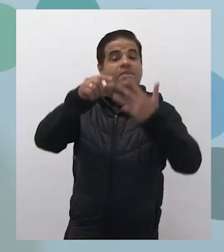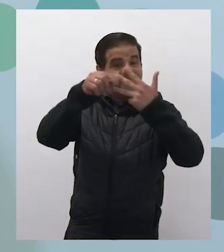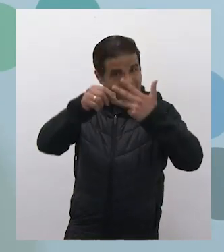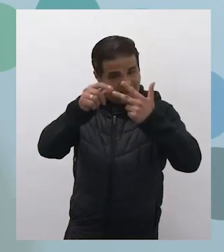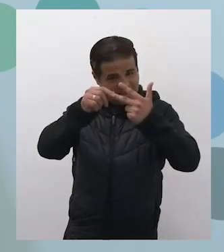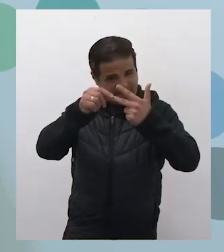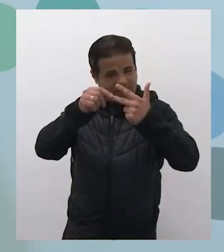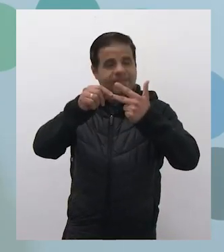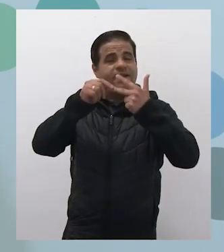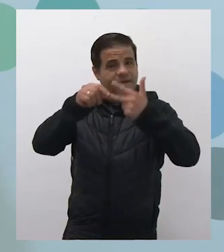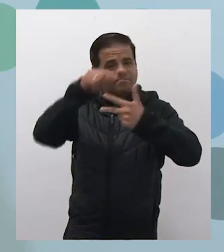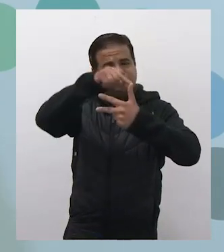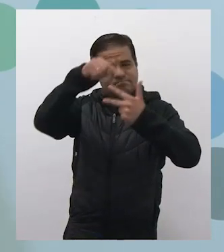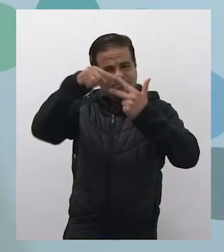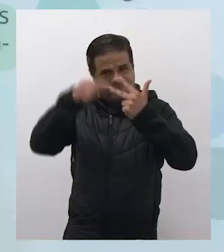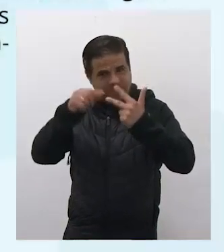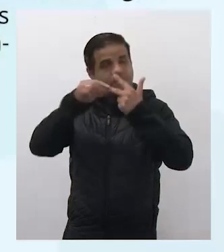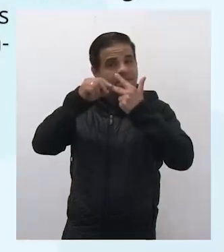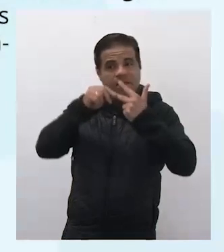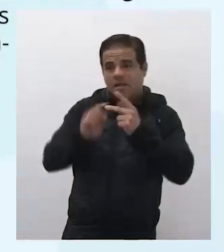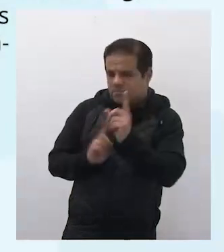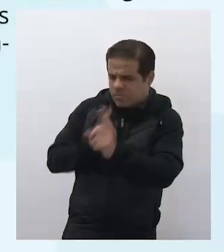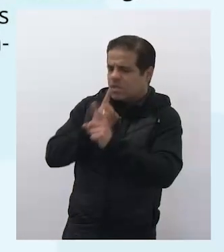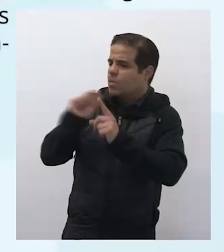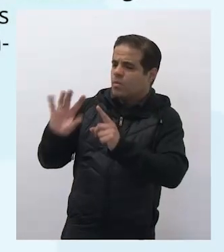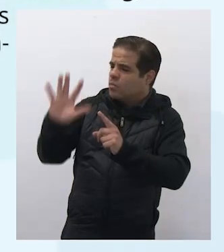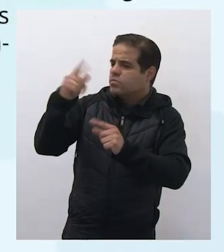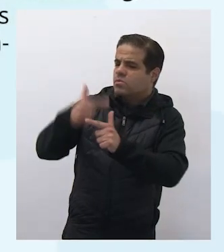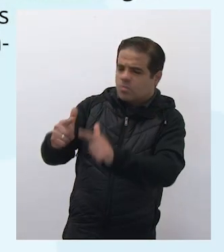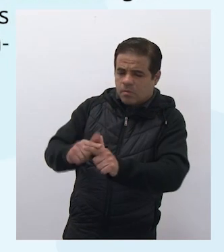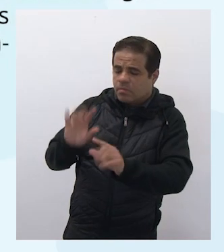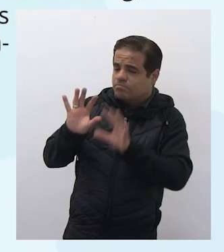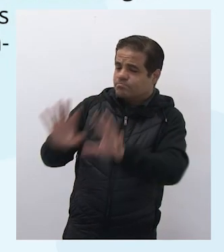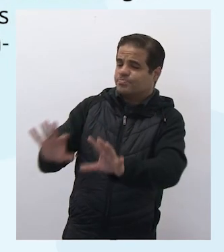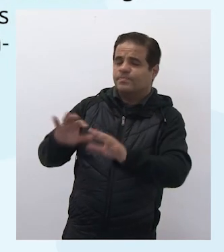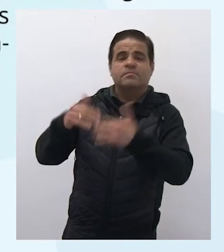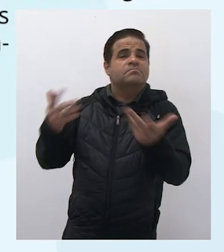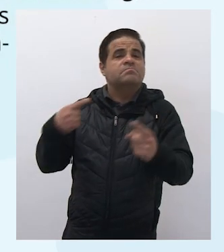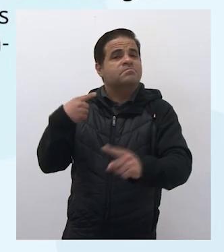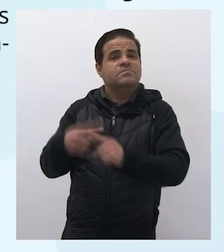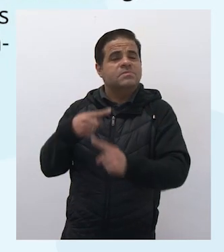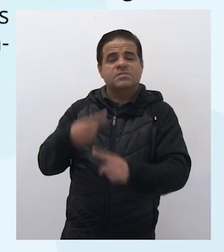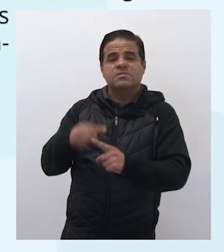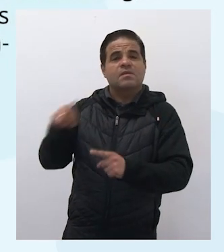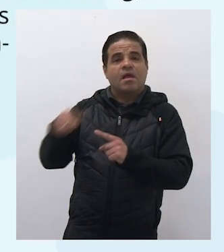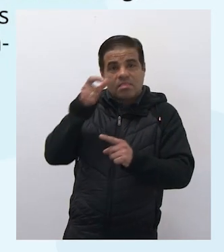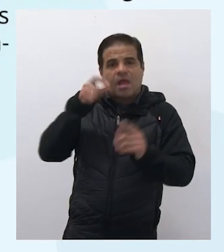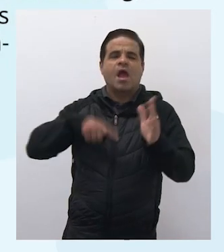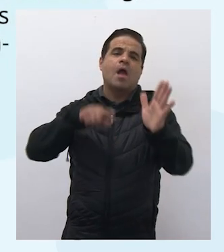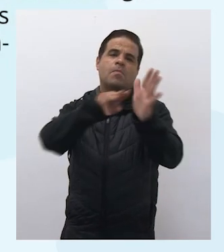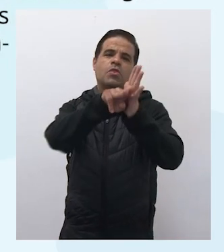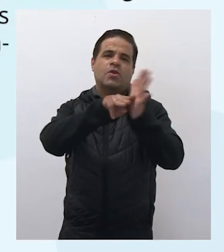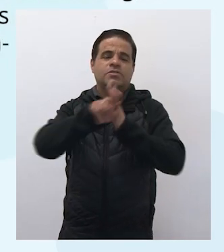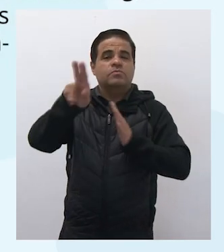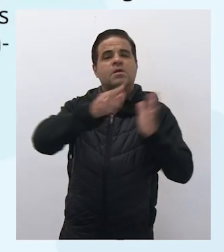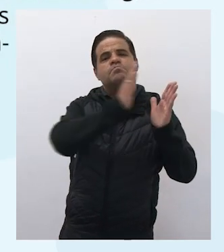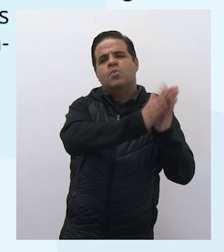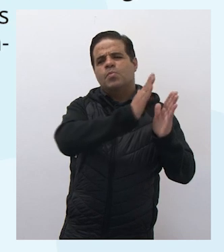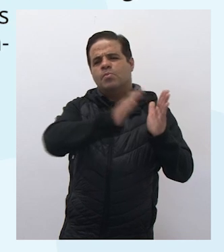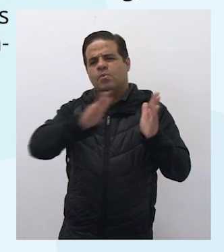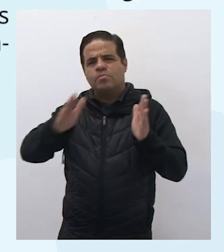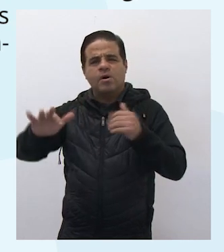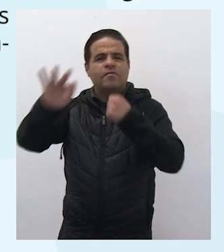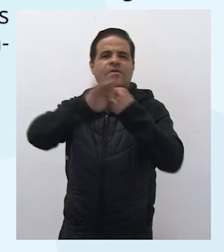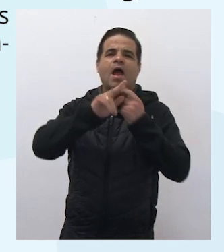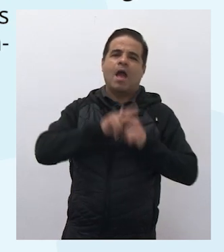3. O passo 3 é identificar as causas do problema, né? Nesse passo, a metodologia, ela utiliza uma sequência de